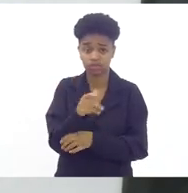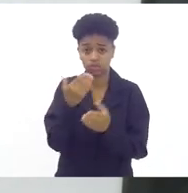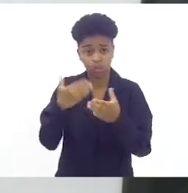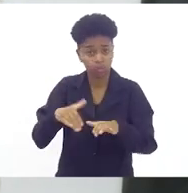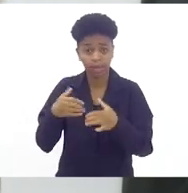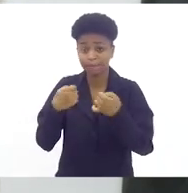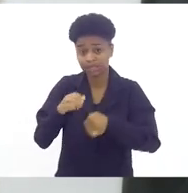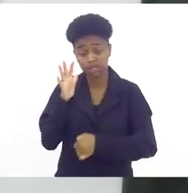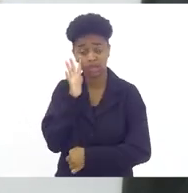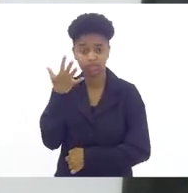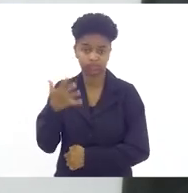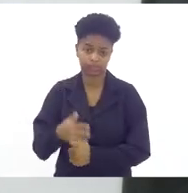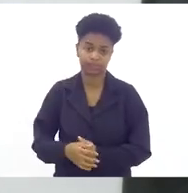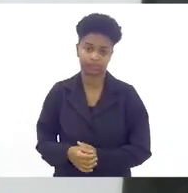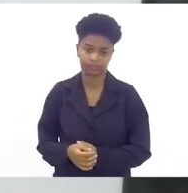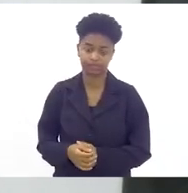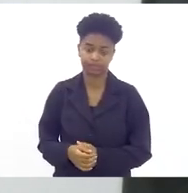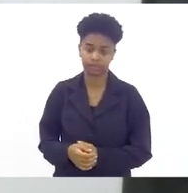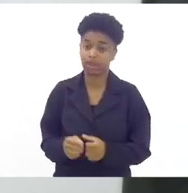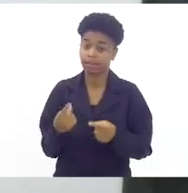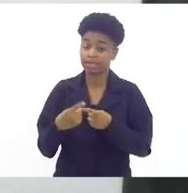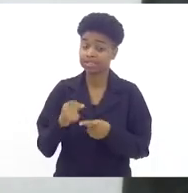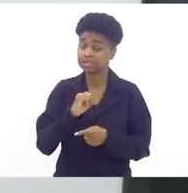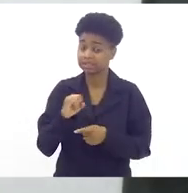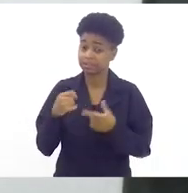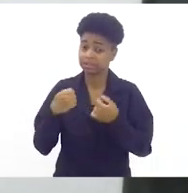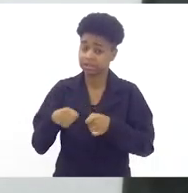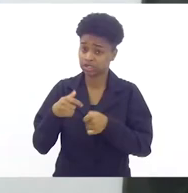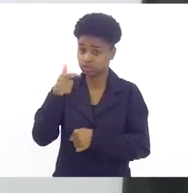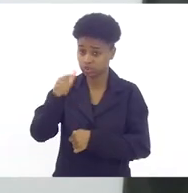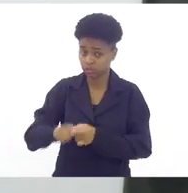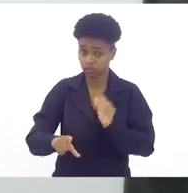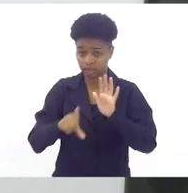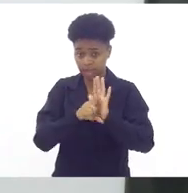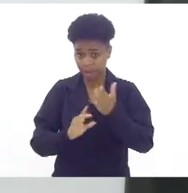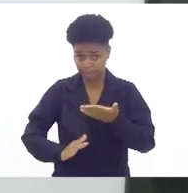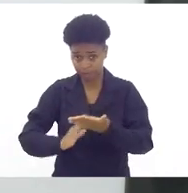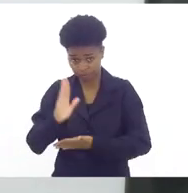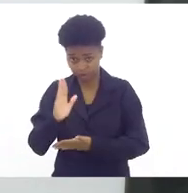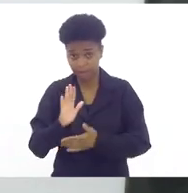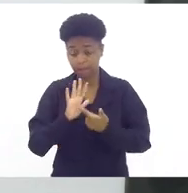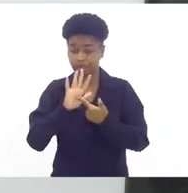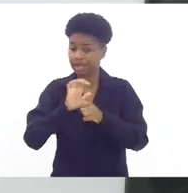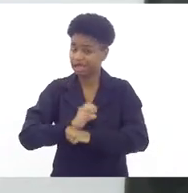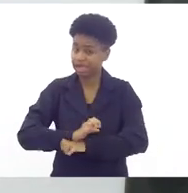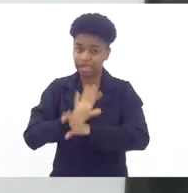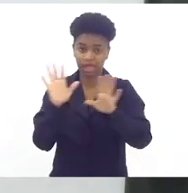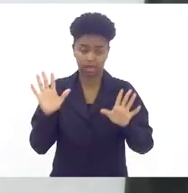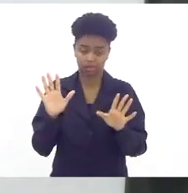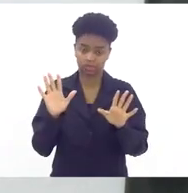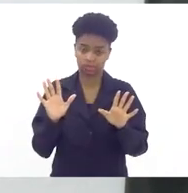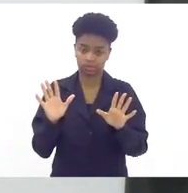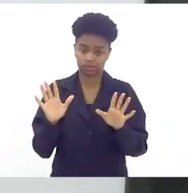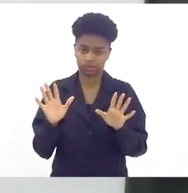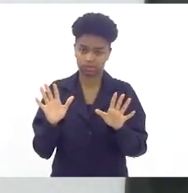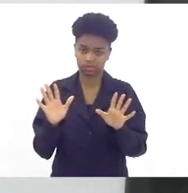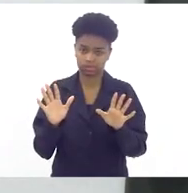tem que ser resolvido se a gente precisar aprovar mais uma lei aqui no estado do Rio de Janeiro para deixar claro que não